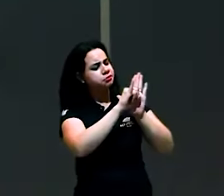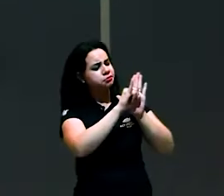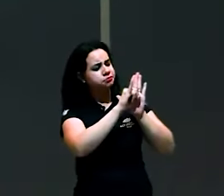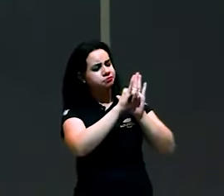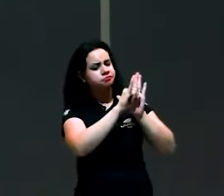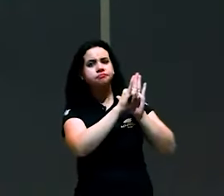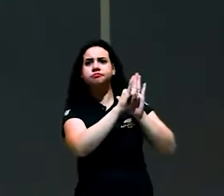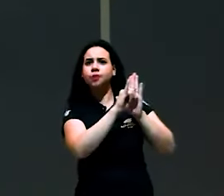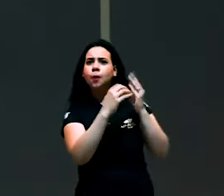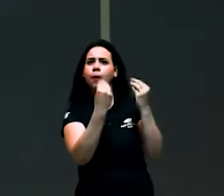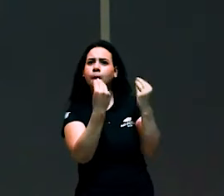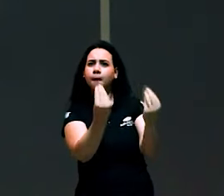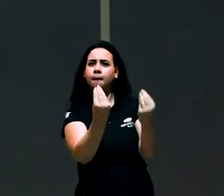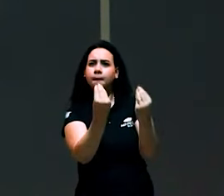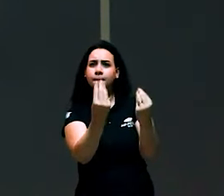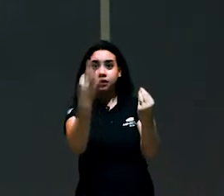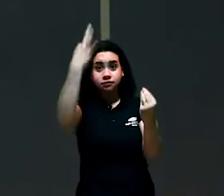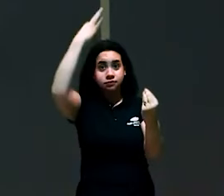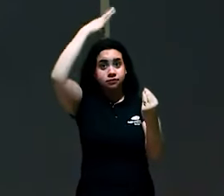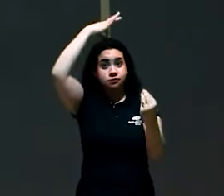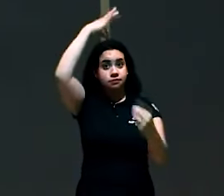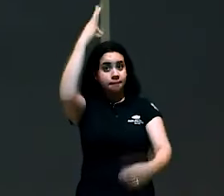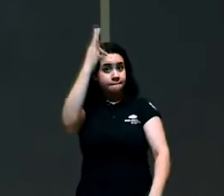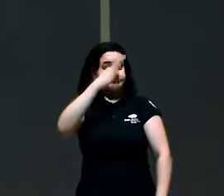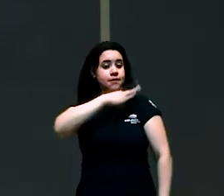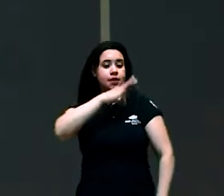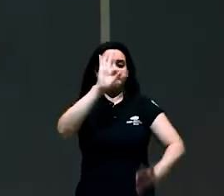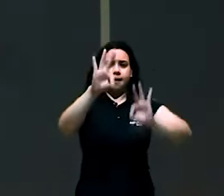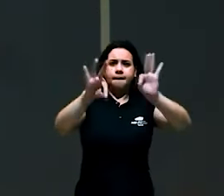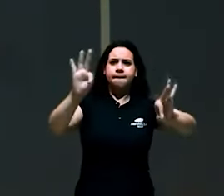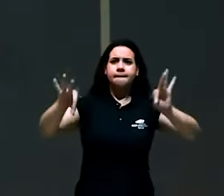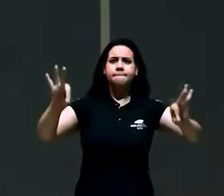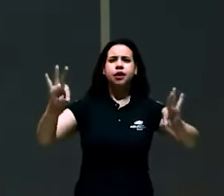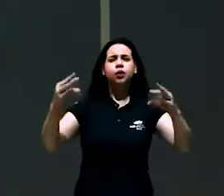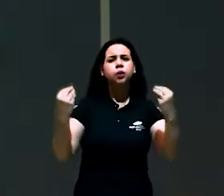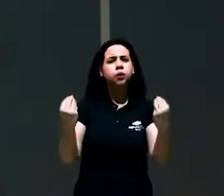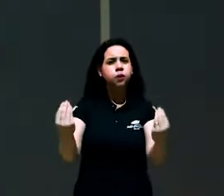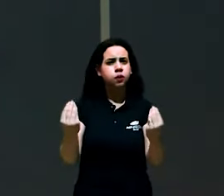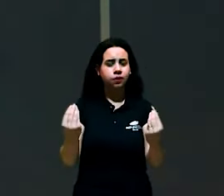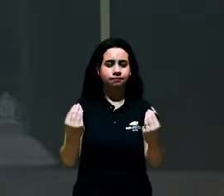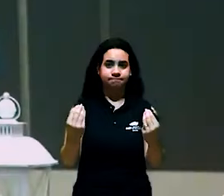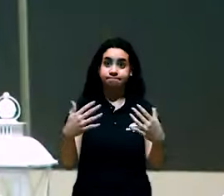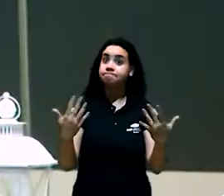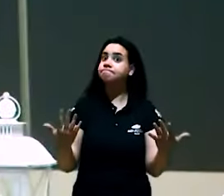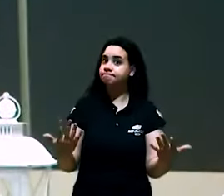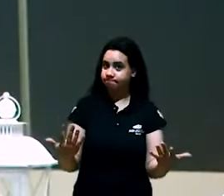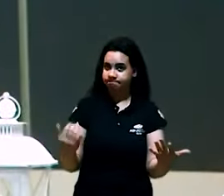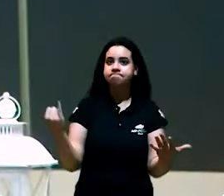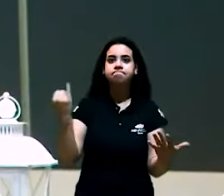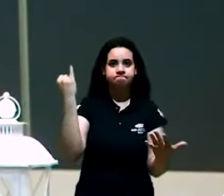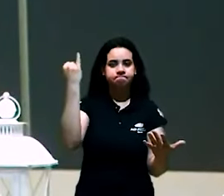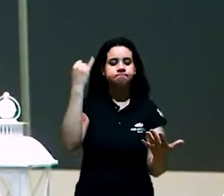do Senhor que mora em cada um de nós. Por isso louvamos o nome do Senhor. E aí vocês têm material